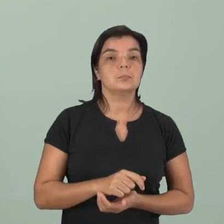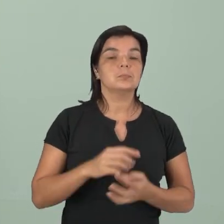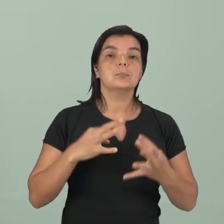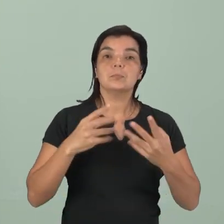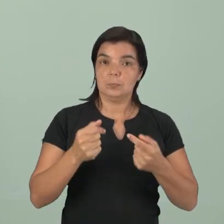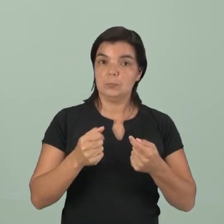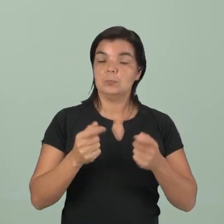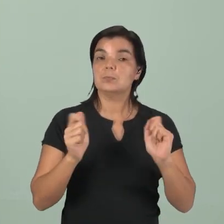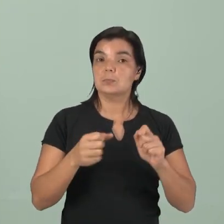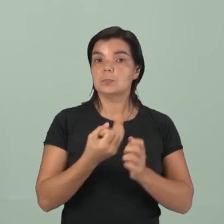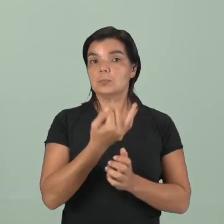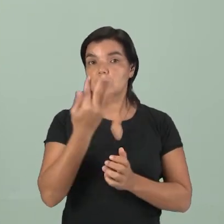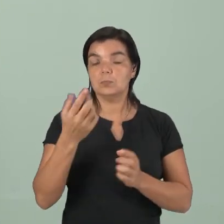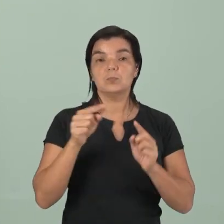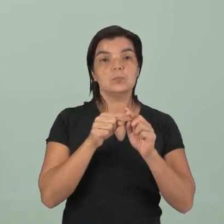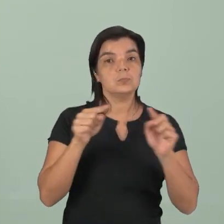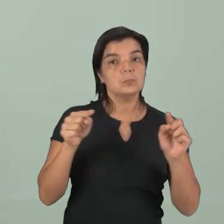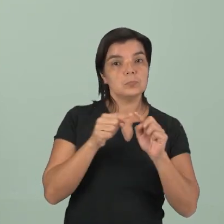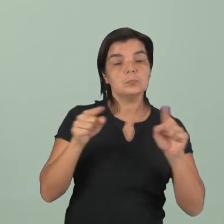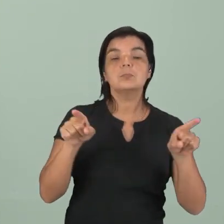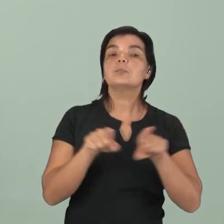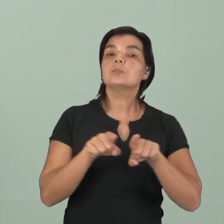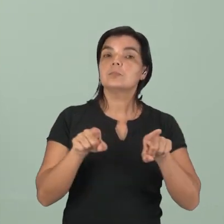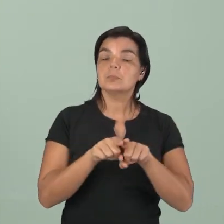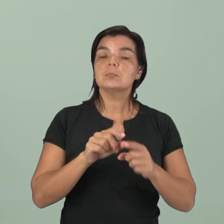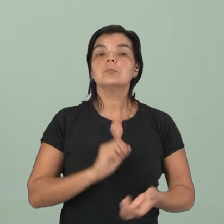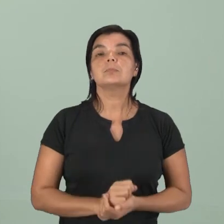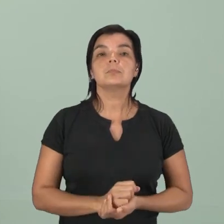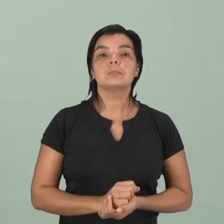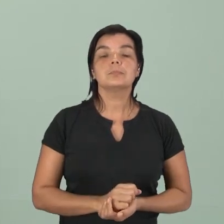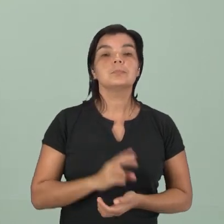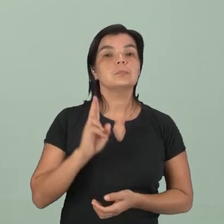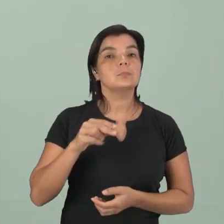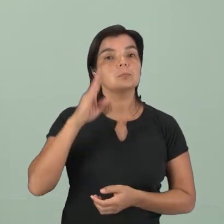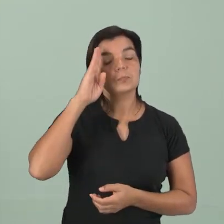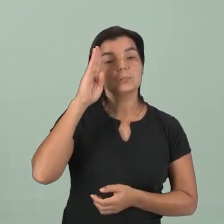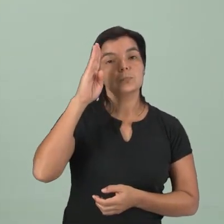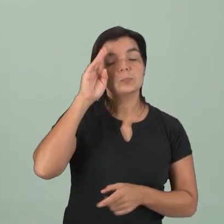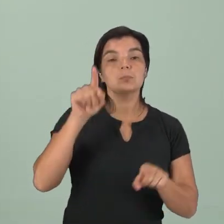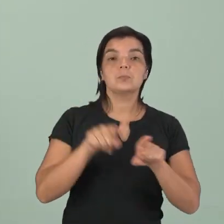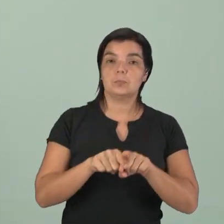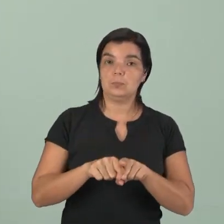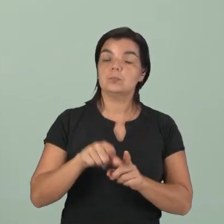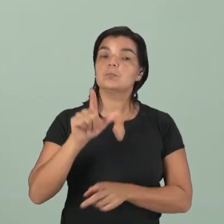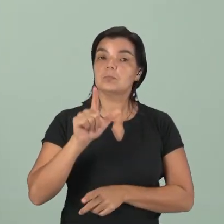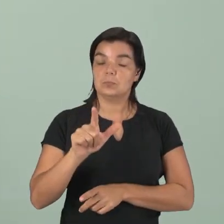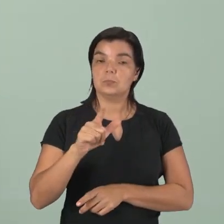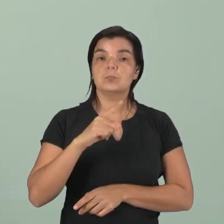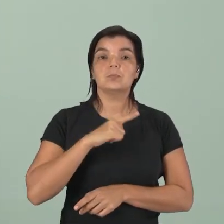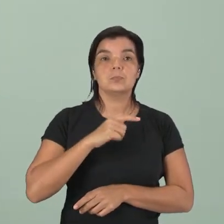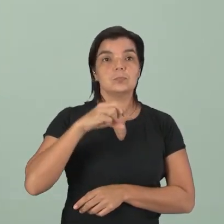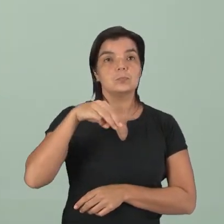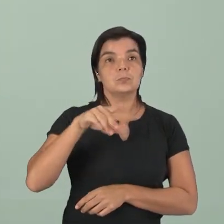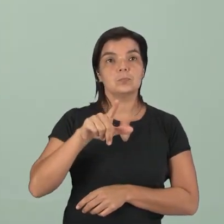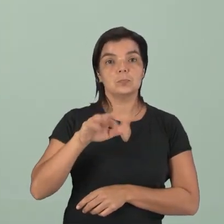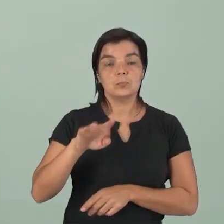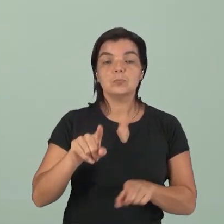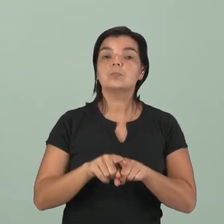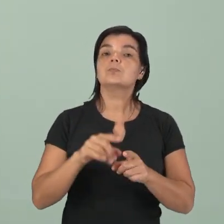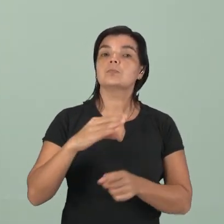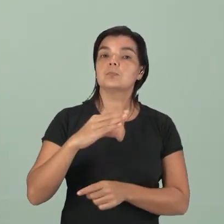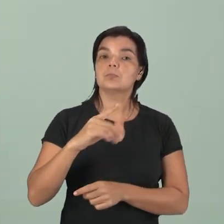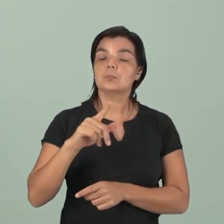tudo aquilo que pode ser contado ou medido, né? A unidade principal de capacidade é o litro. Eu tenho os múltiplos,